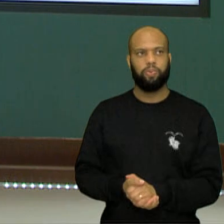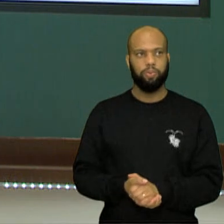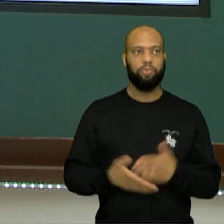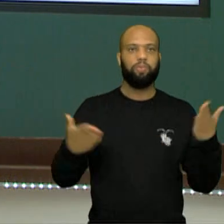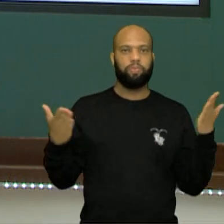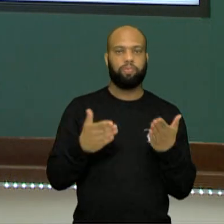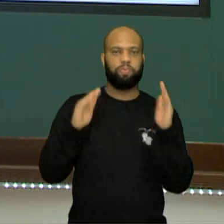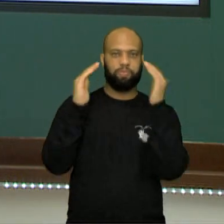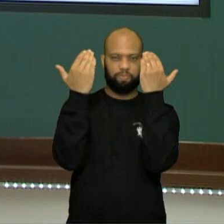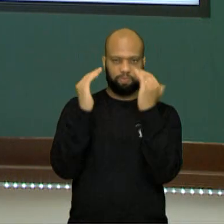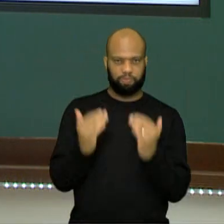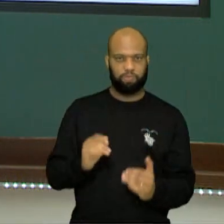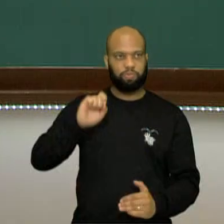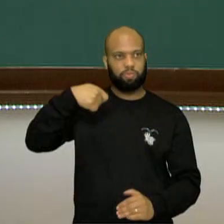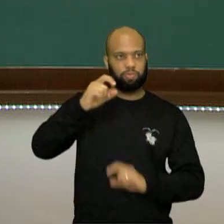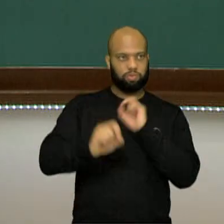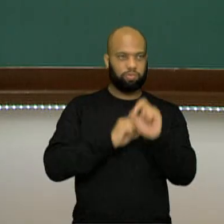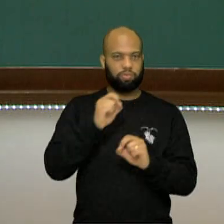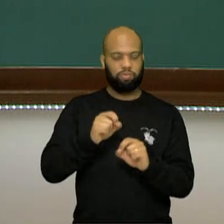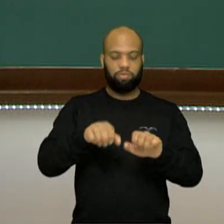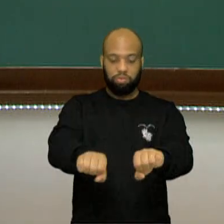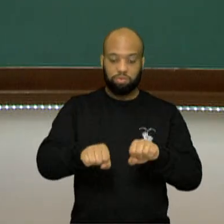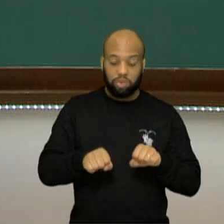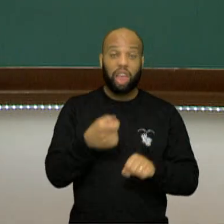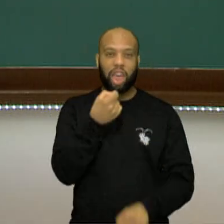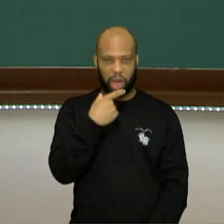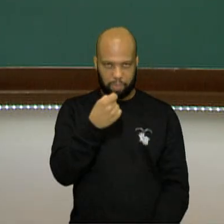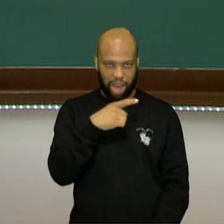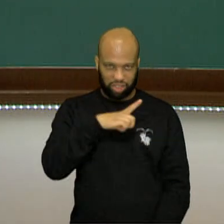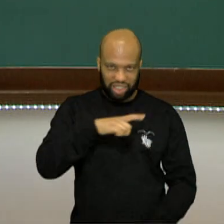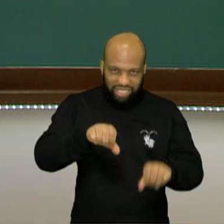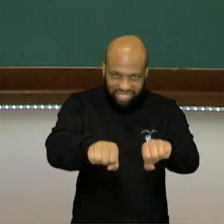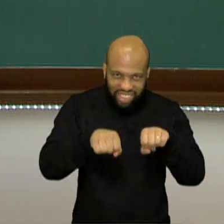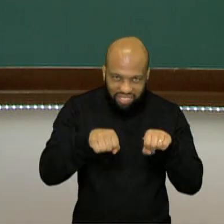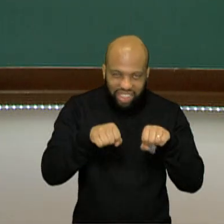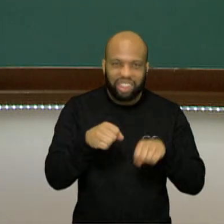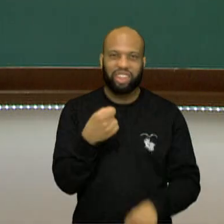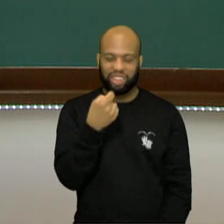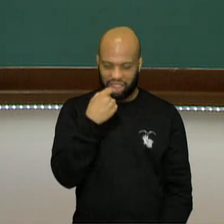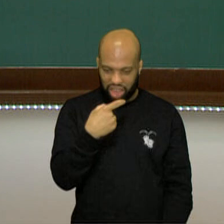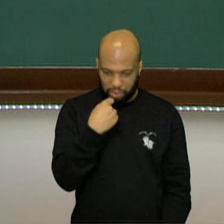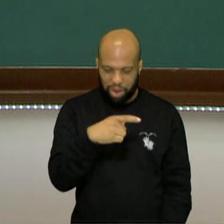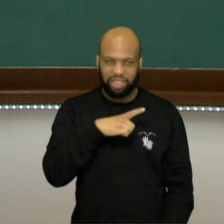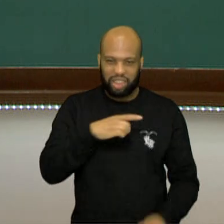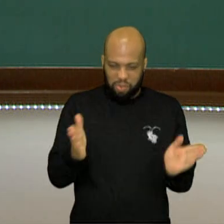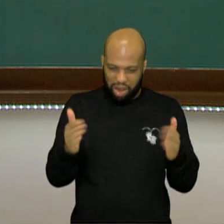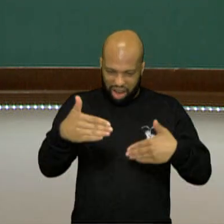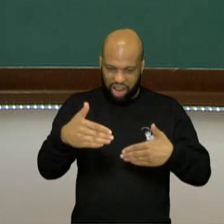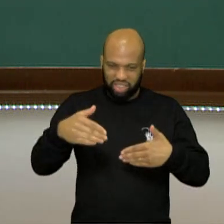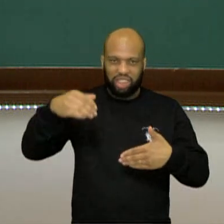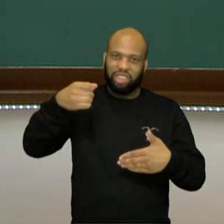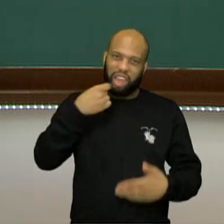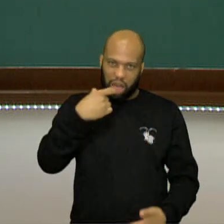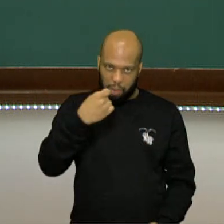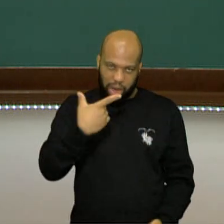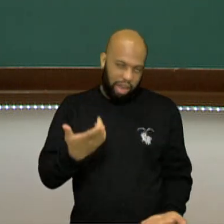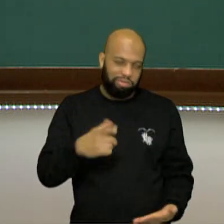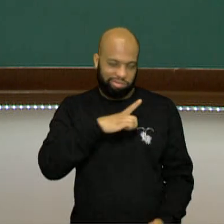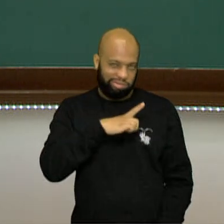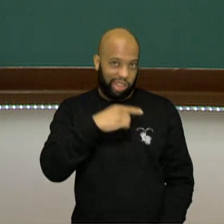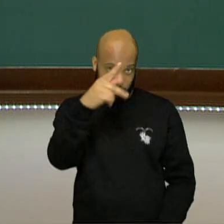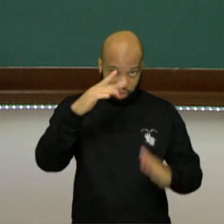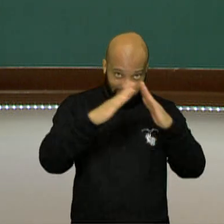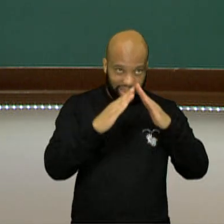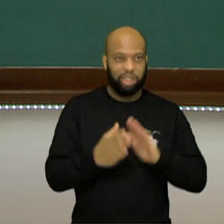Vamos avaliar um pouquinho a nossa gaveta de remédios. Todo mundo aí em casa, com certeza, tem a famosa caixinha de remédios ou a gaveta de